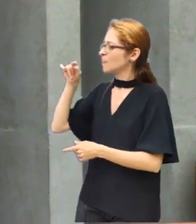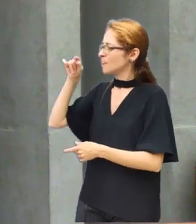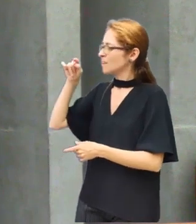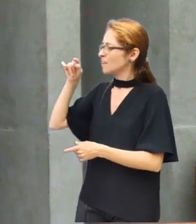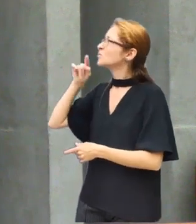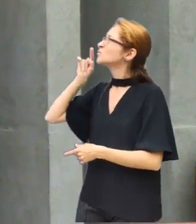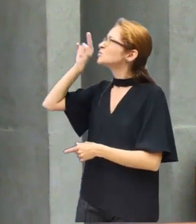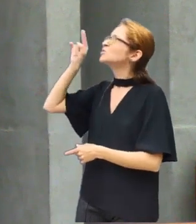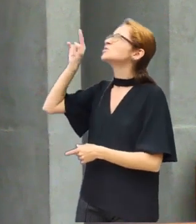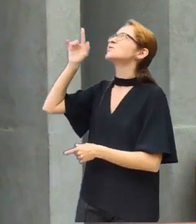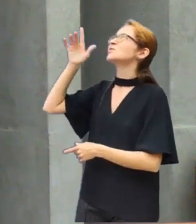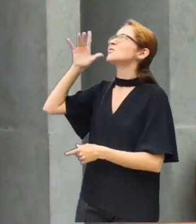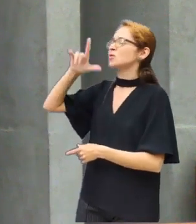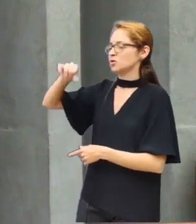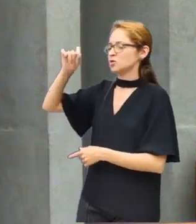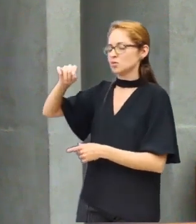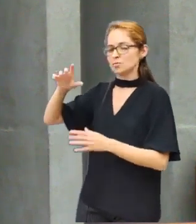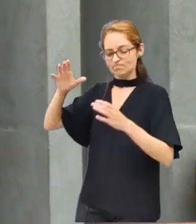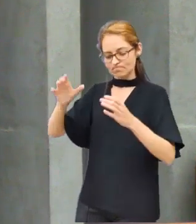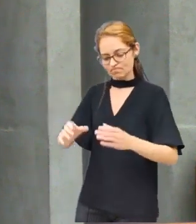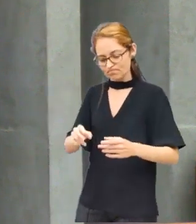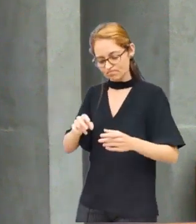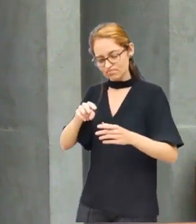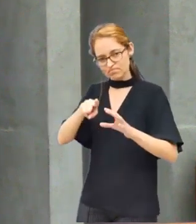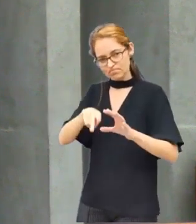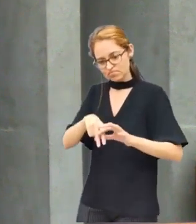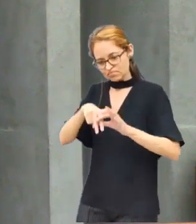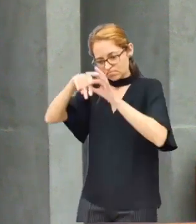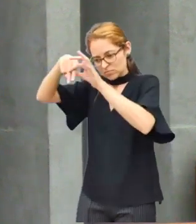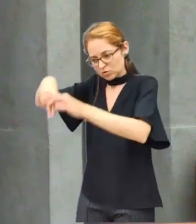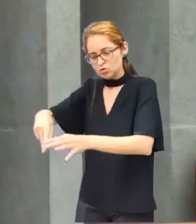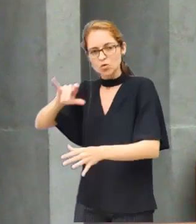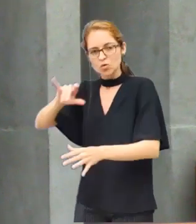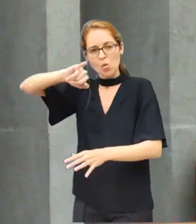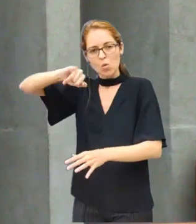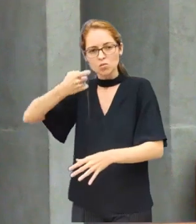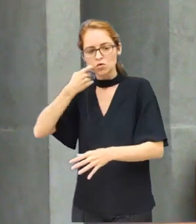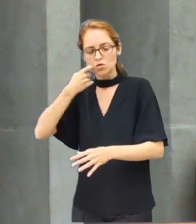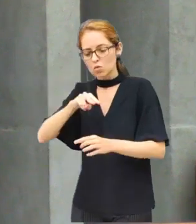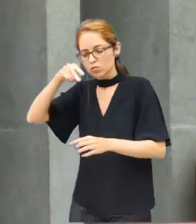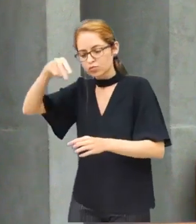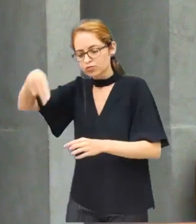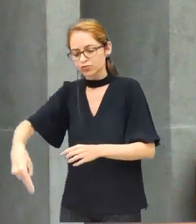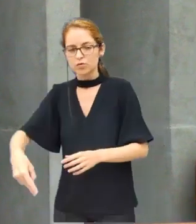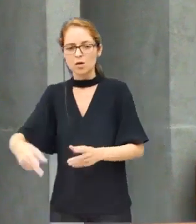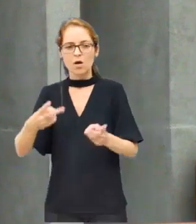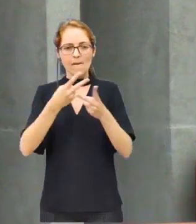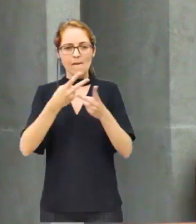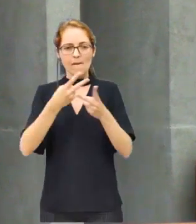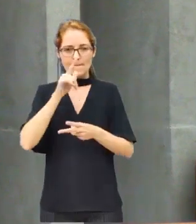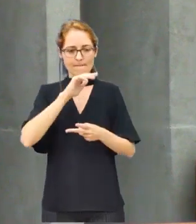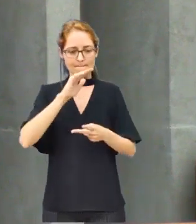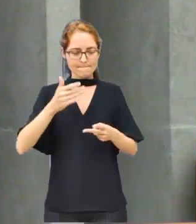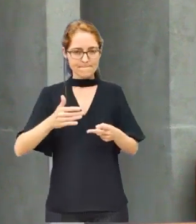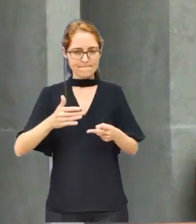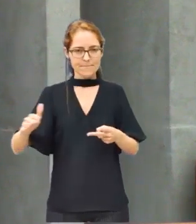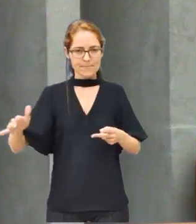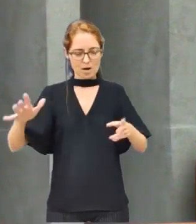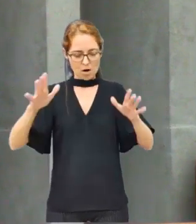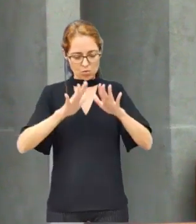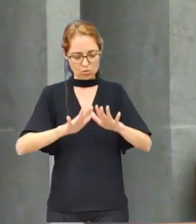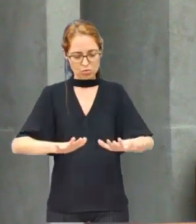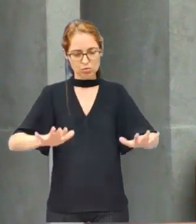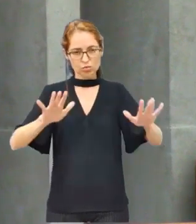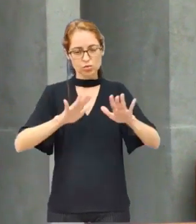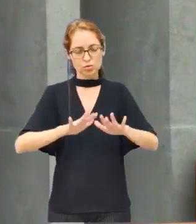te aprouve. E levantaram a Jonas e o lançaram ao mar, e cessou o mar da sua fúria. Temeram, pois,